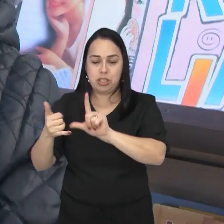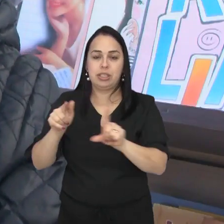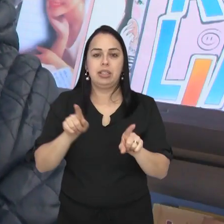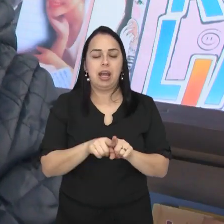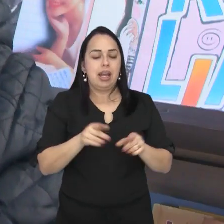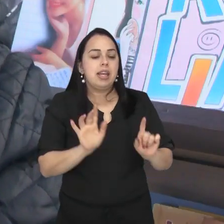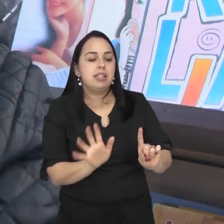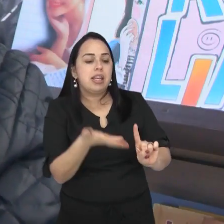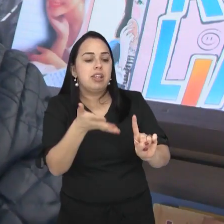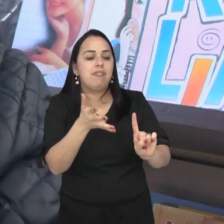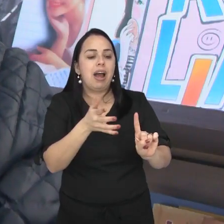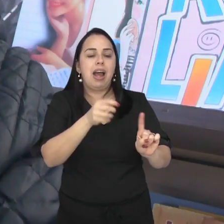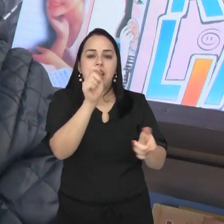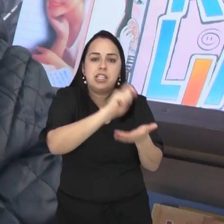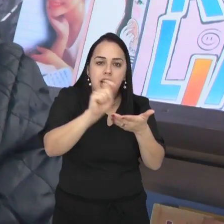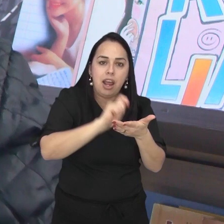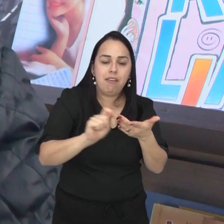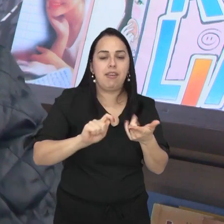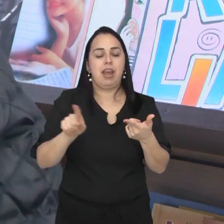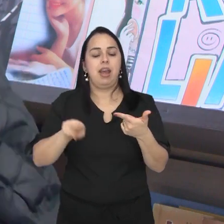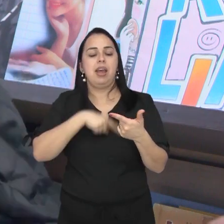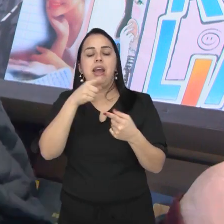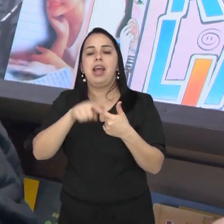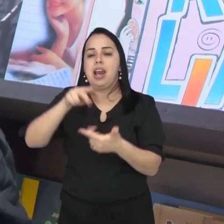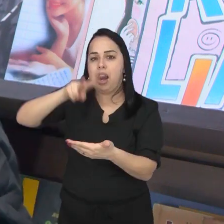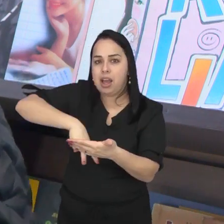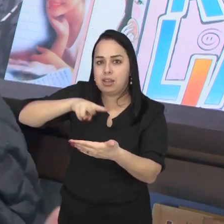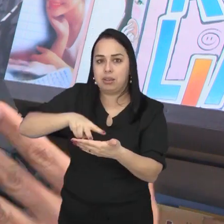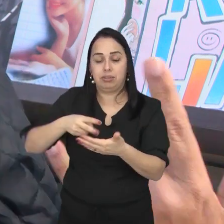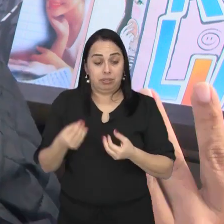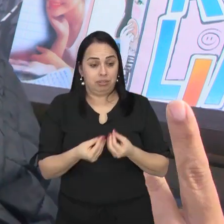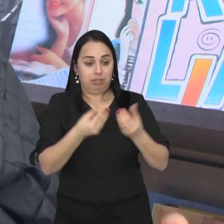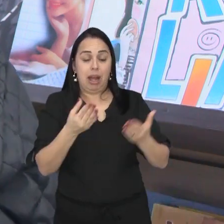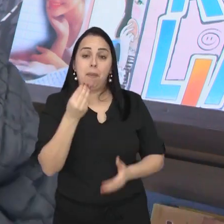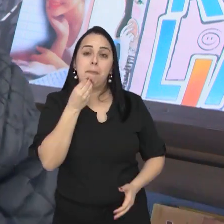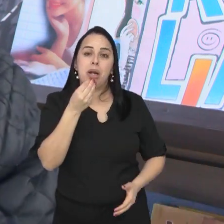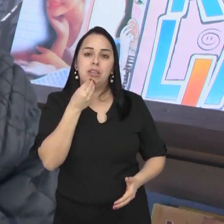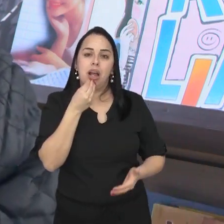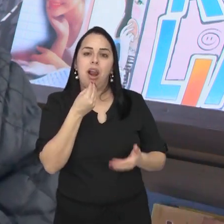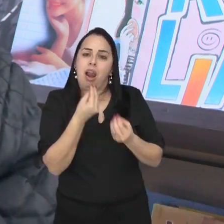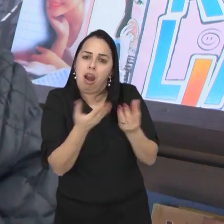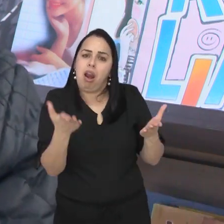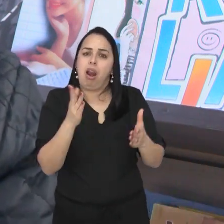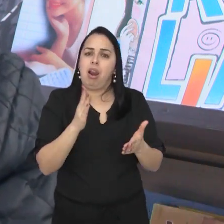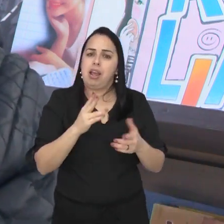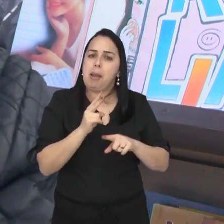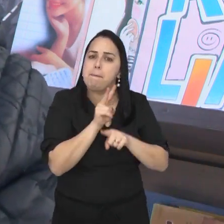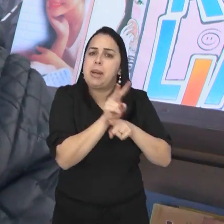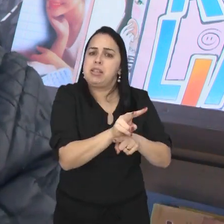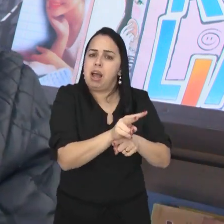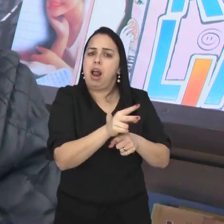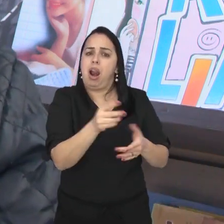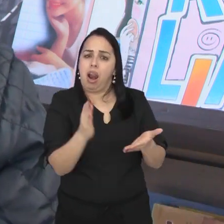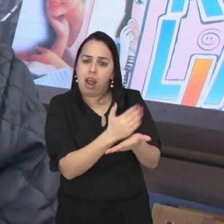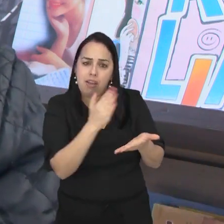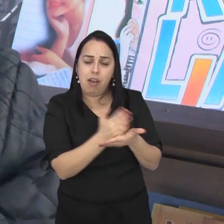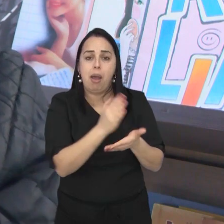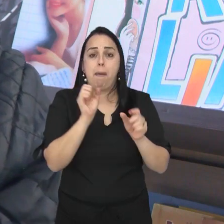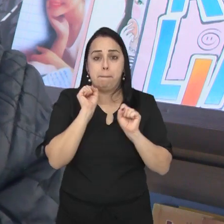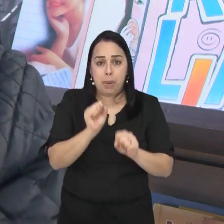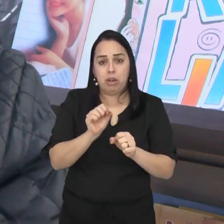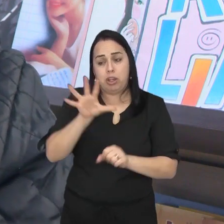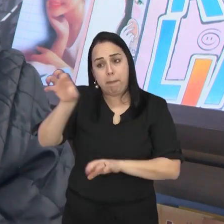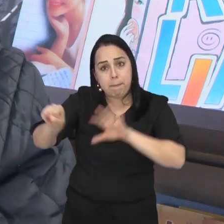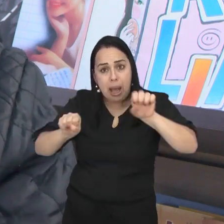incentivar a leitura e a escrita dos alunos por meio de livros colocados à livre disposição deles, que eles